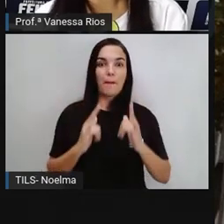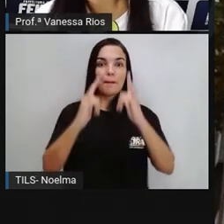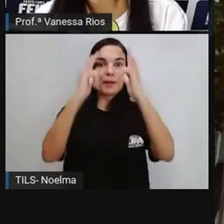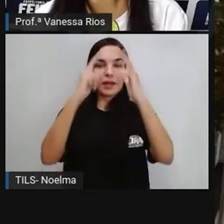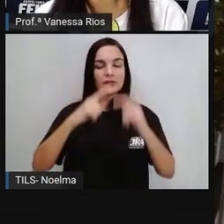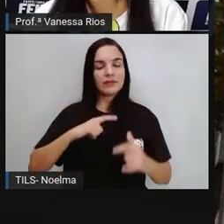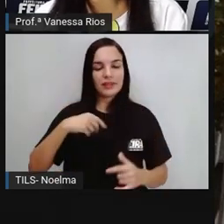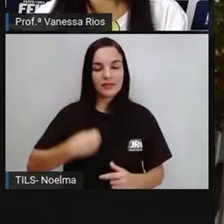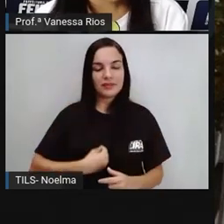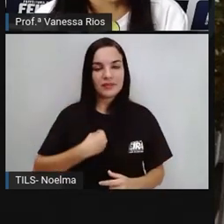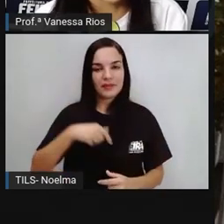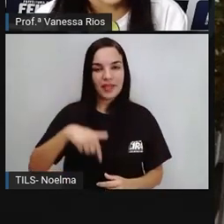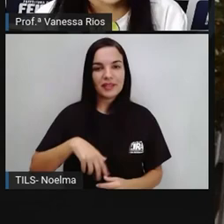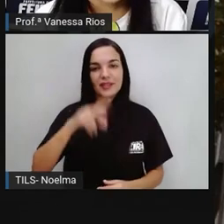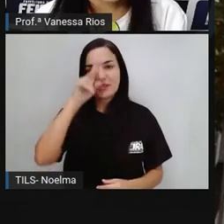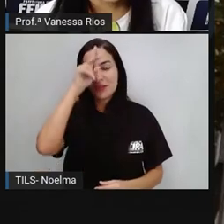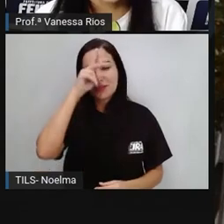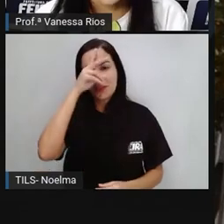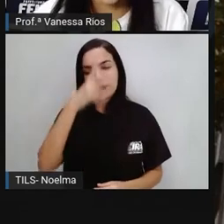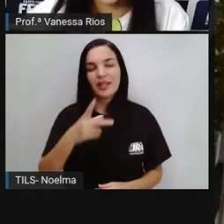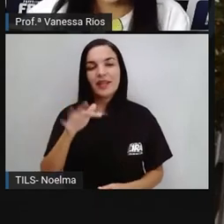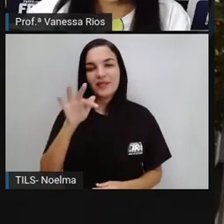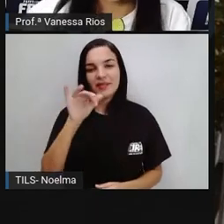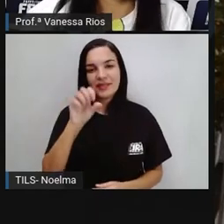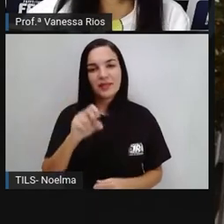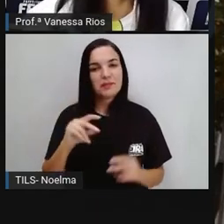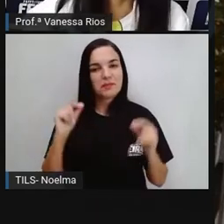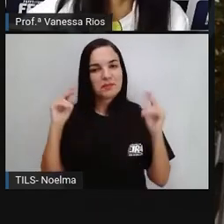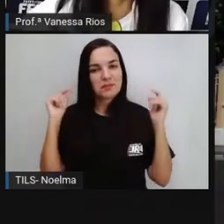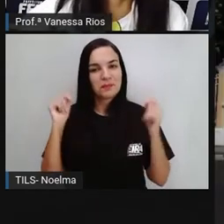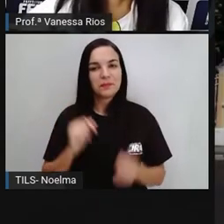Feira de Santana, na história de Feira de Santana há muito